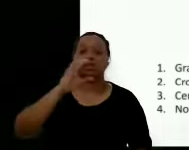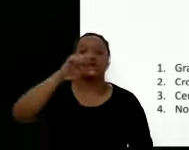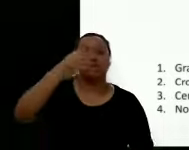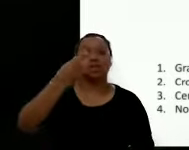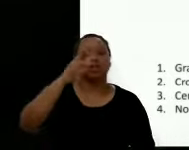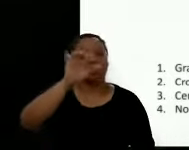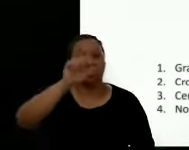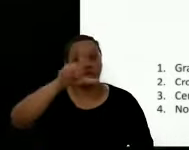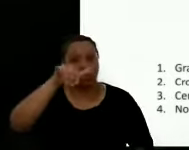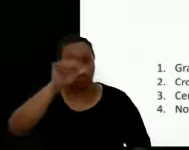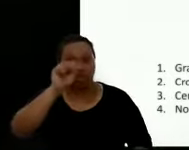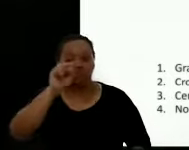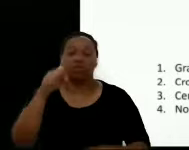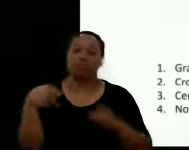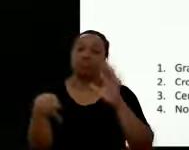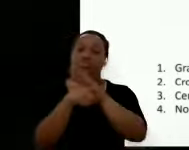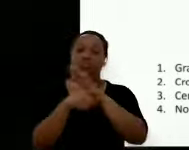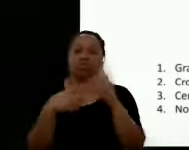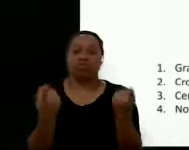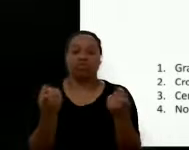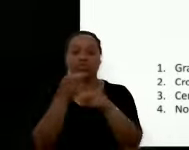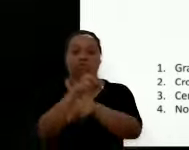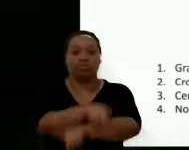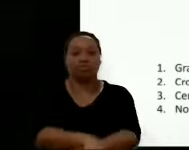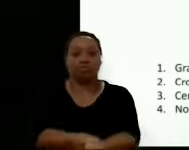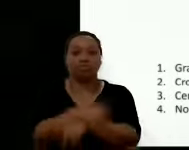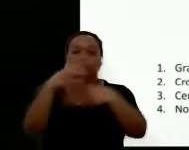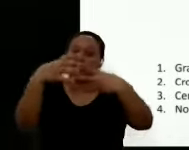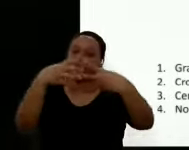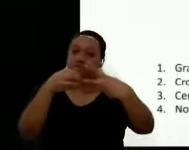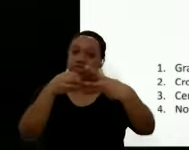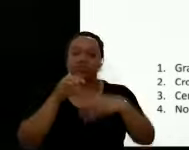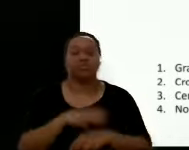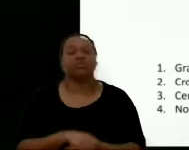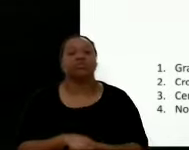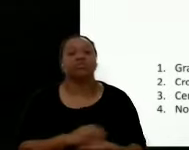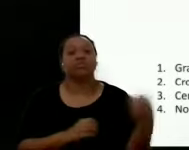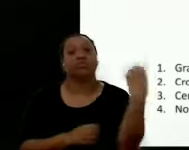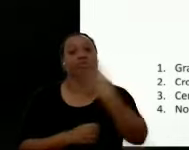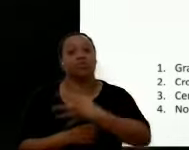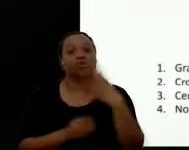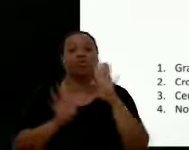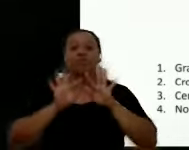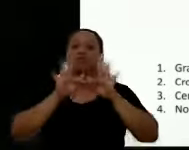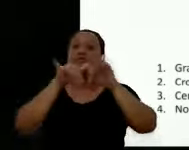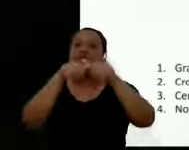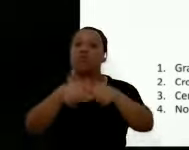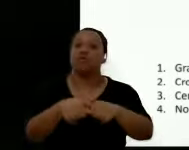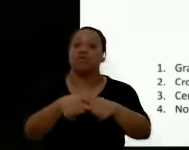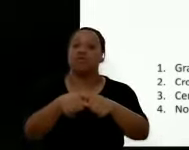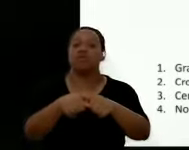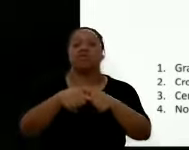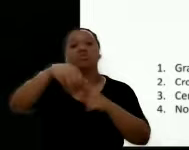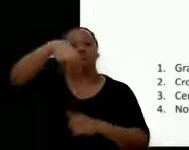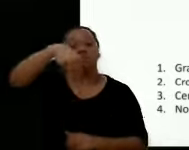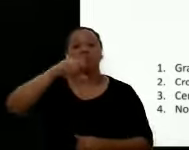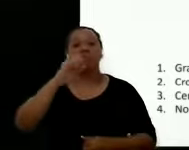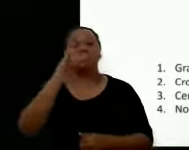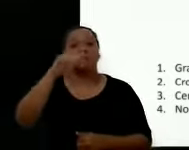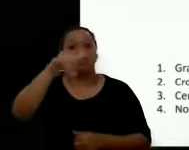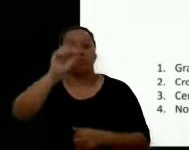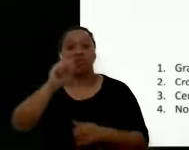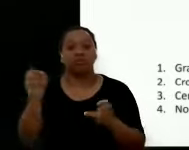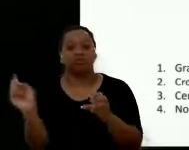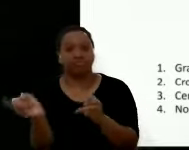célula. 3. Centríolos dispostos nos polos opostos da célula. 4.